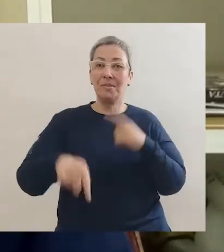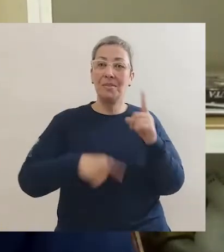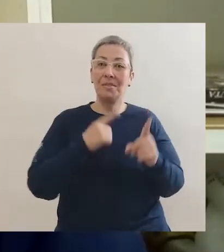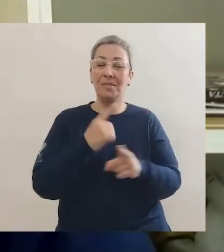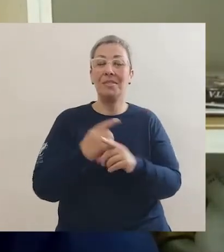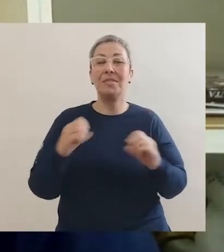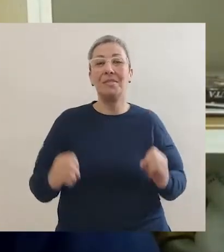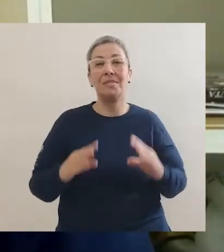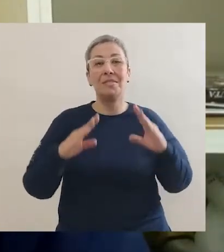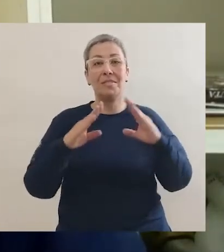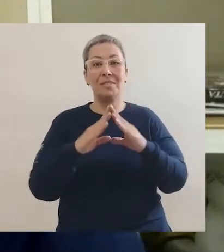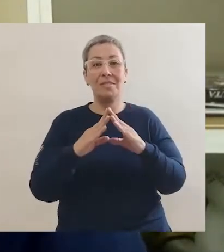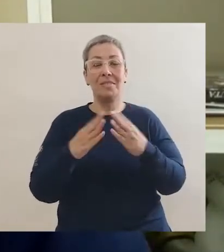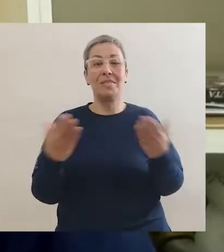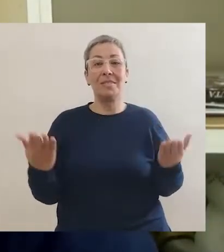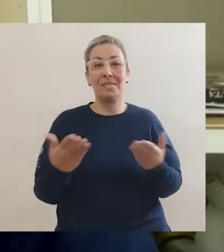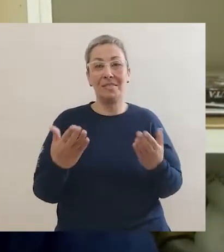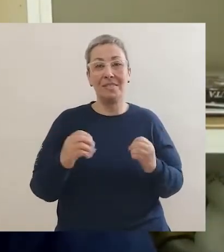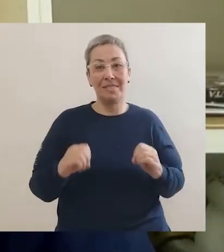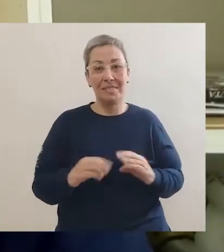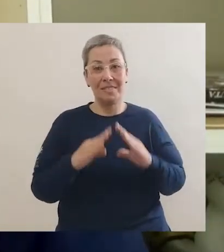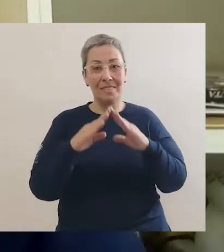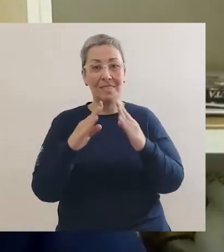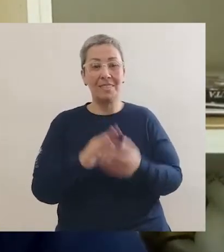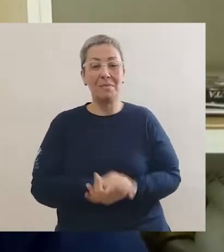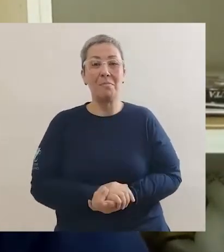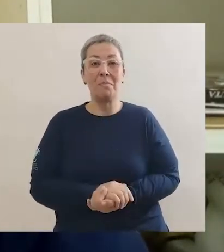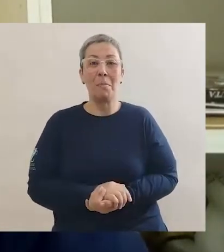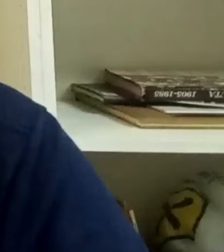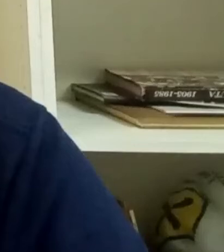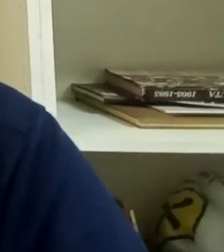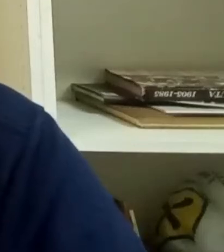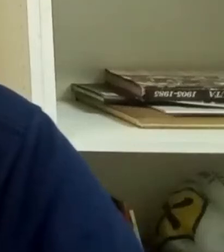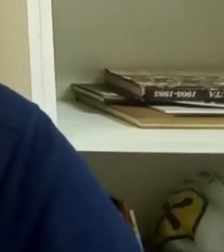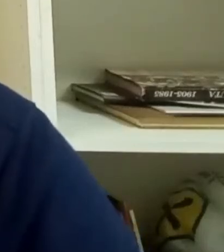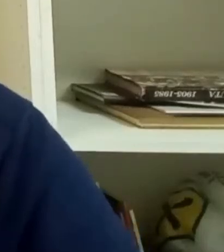14.855. Vamos ler agora esse outro número?